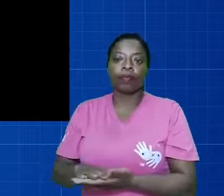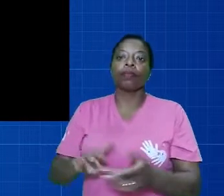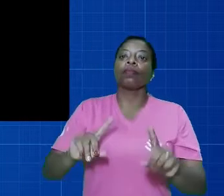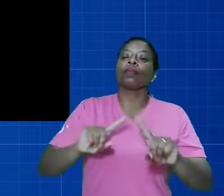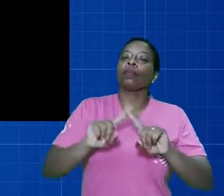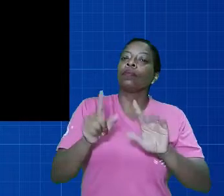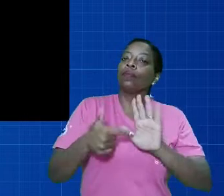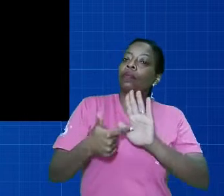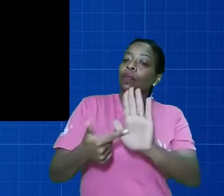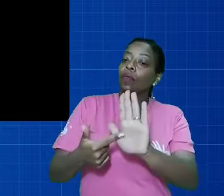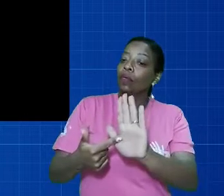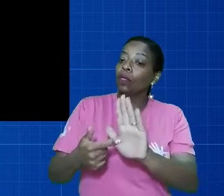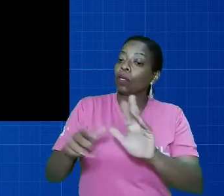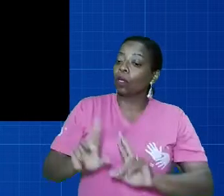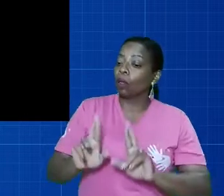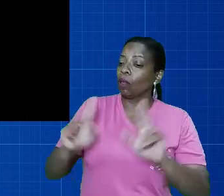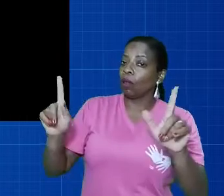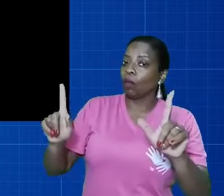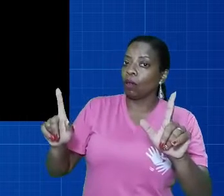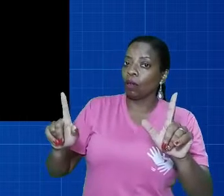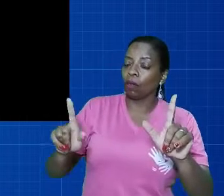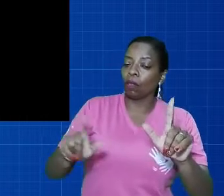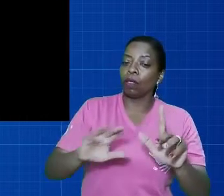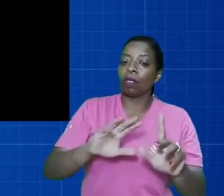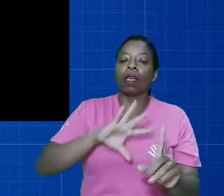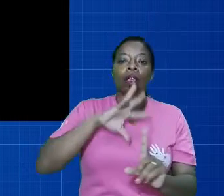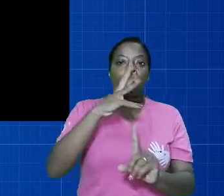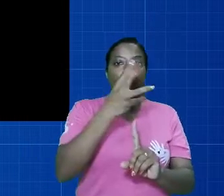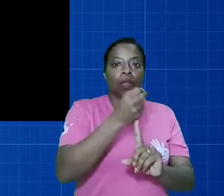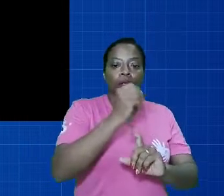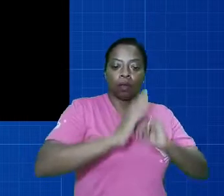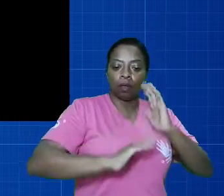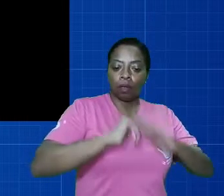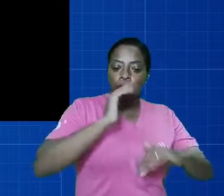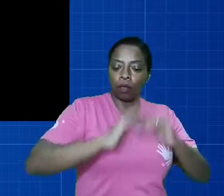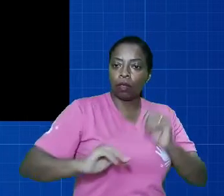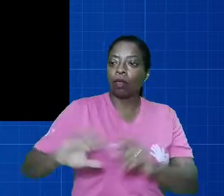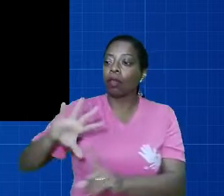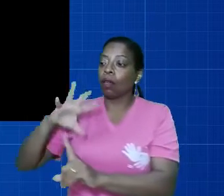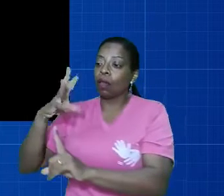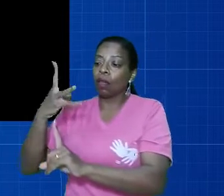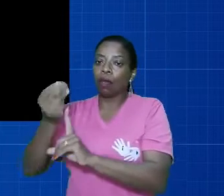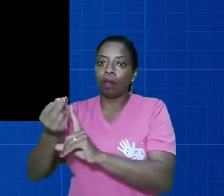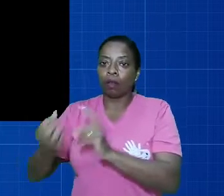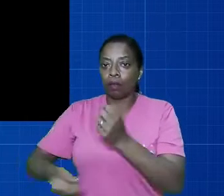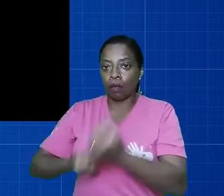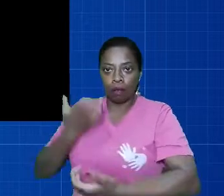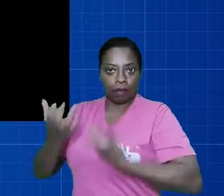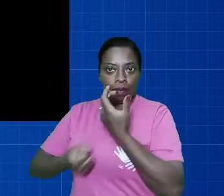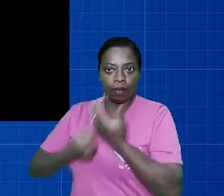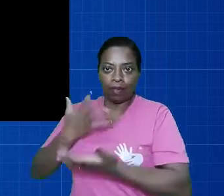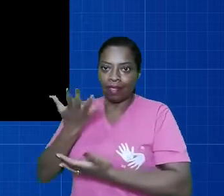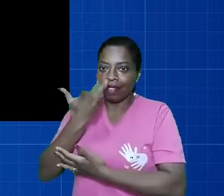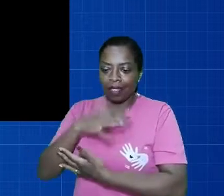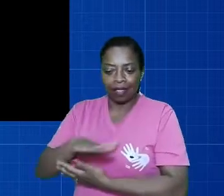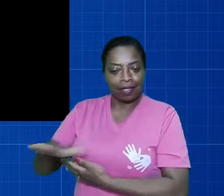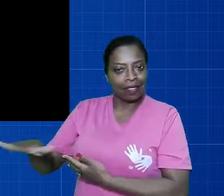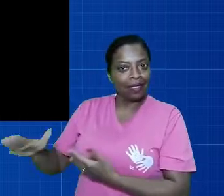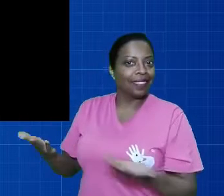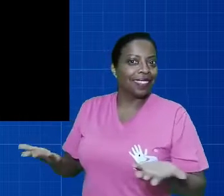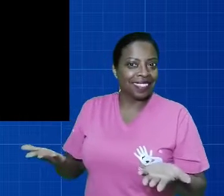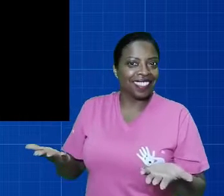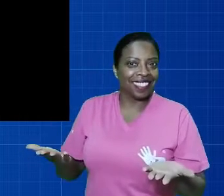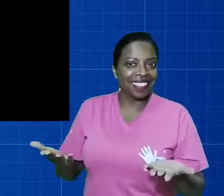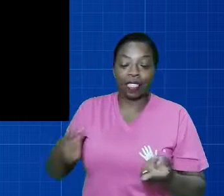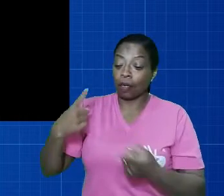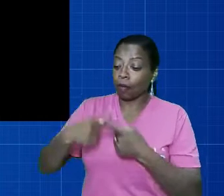e profissão, que era a arte como uma forma de expressão da criança, né? Uma forma com a qual a